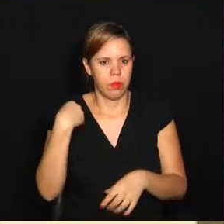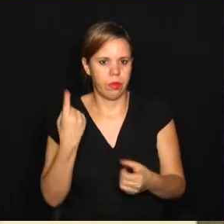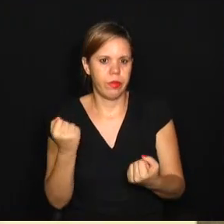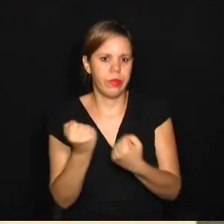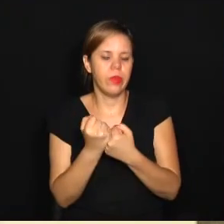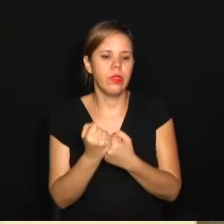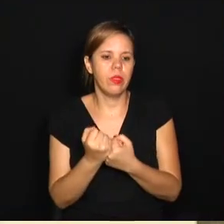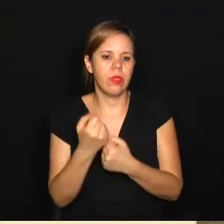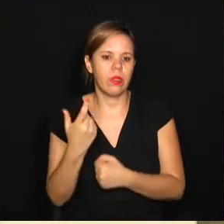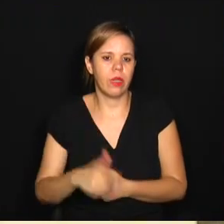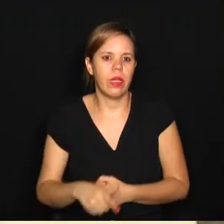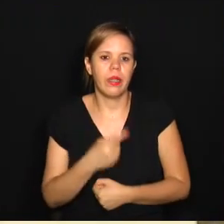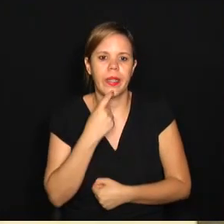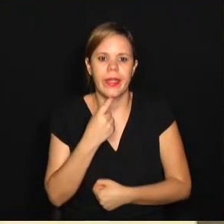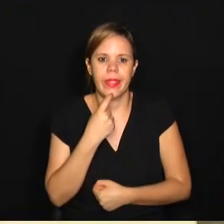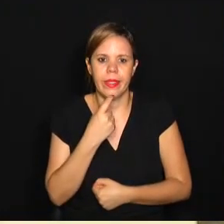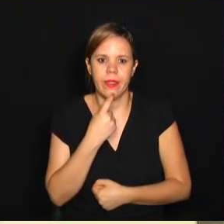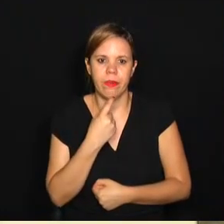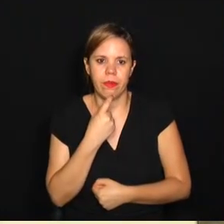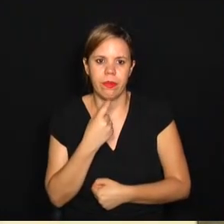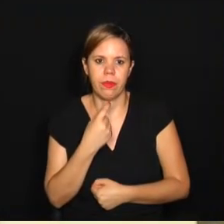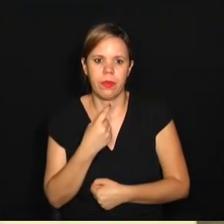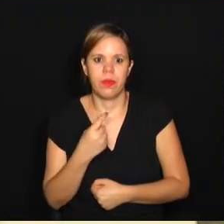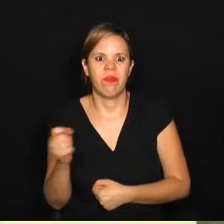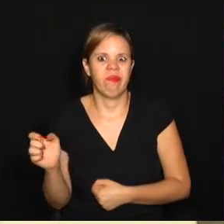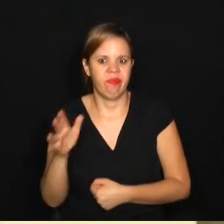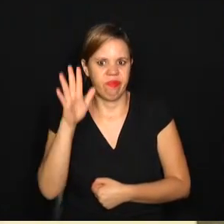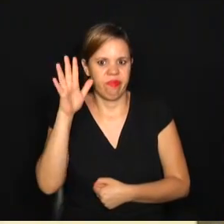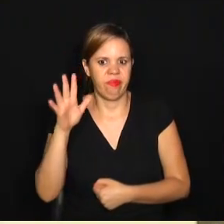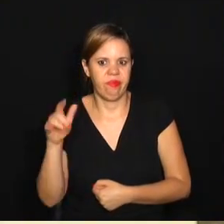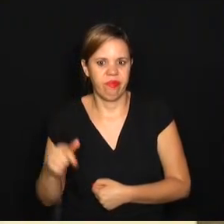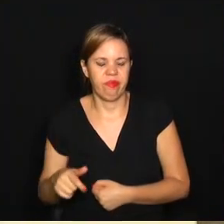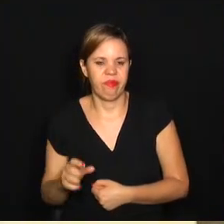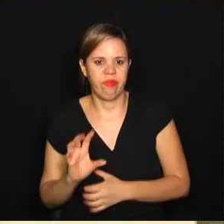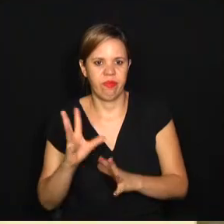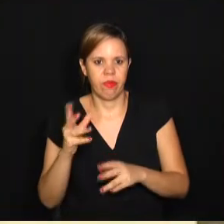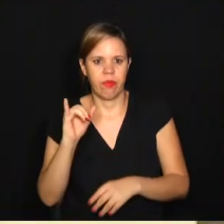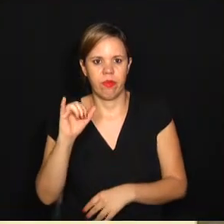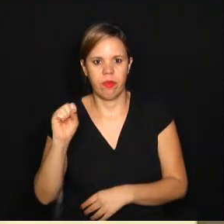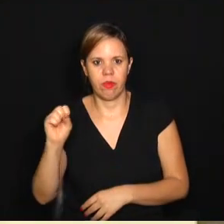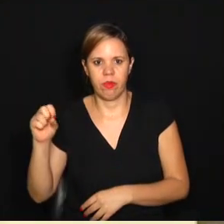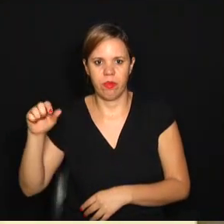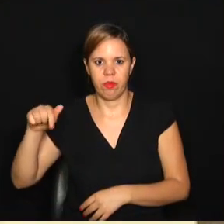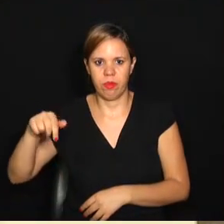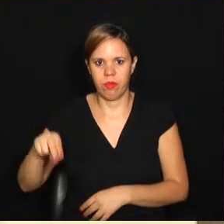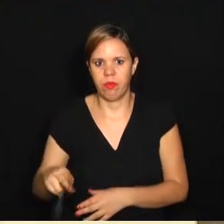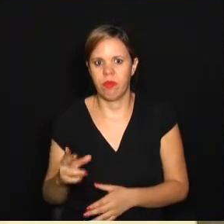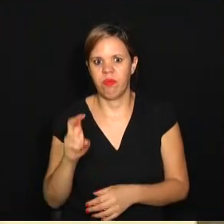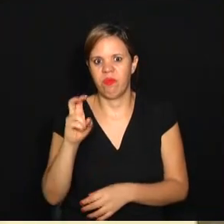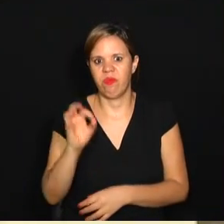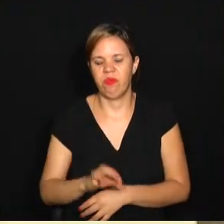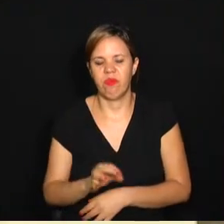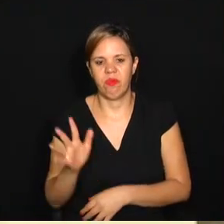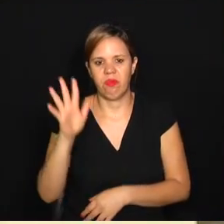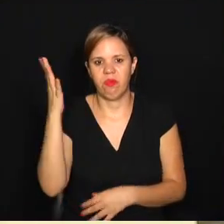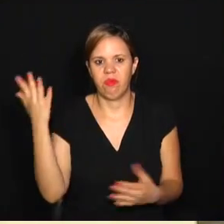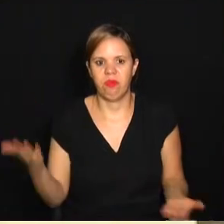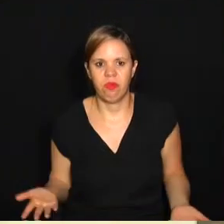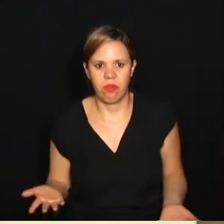Mais uma vez, Campinas é uma cidade extremamente cara, O ISS-QN é de 5%. E isso,